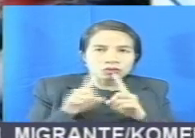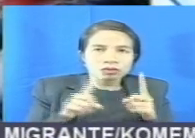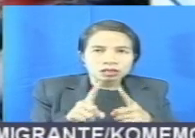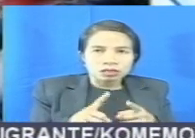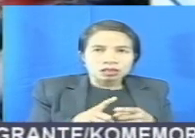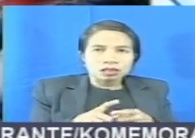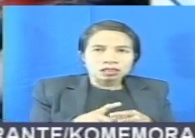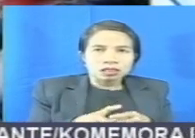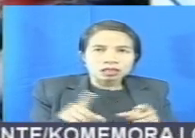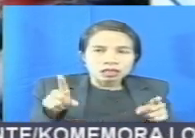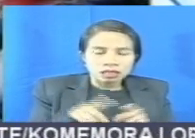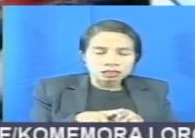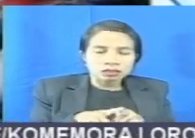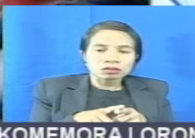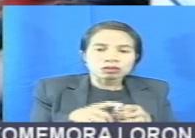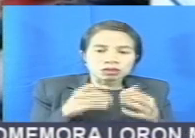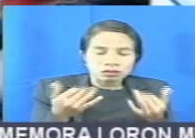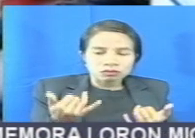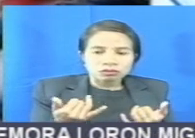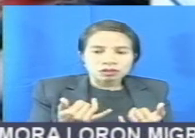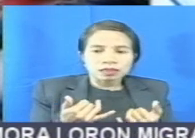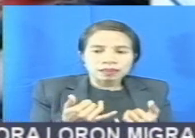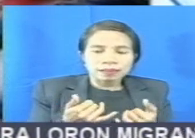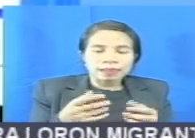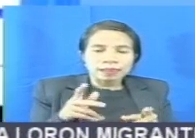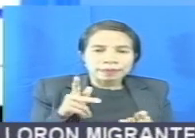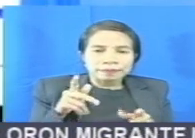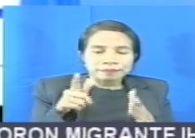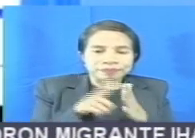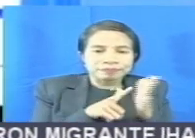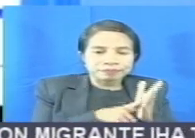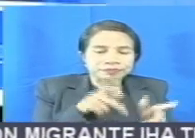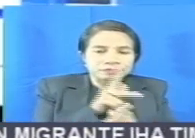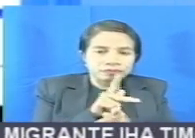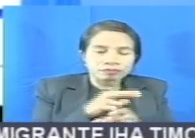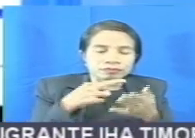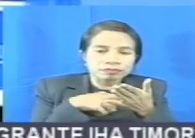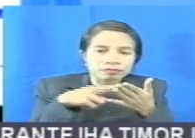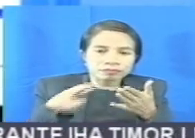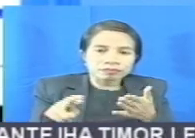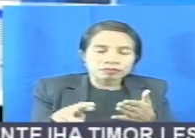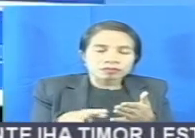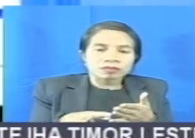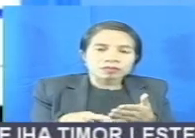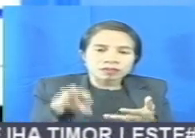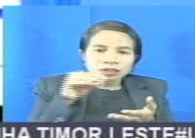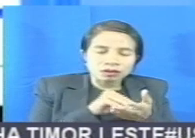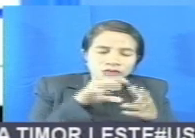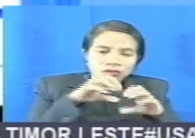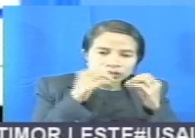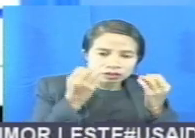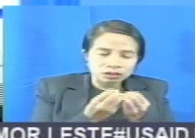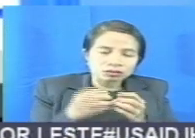que e Hanso Hena menciona. E lei de proteção civil aprova, tem ser instala organizações e